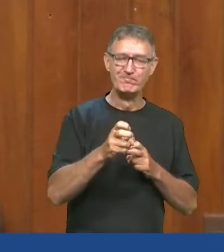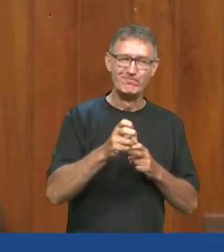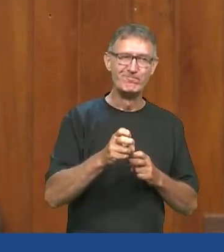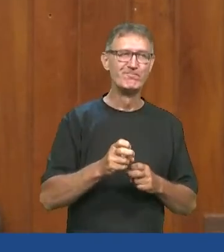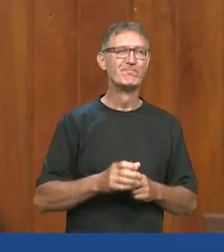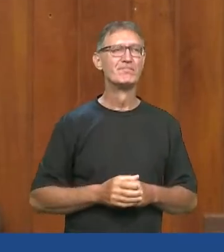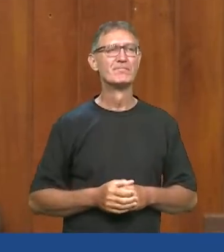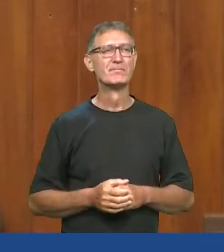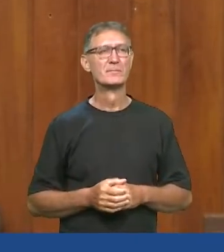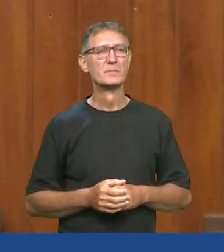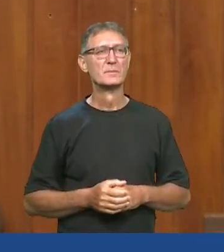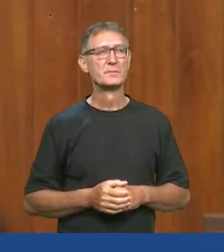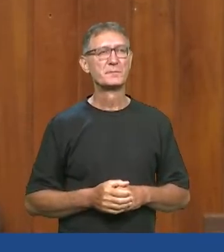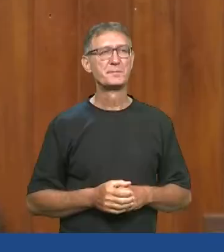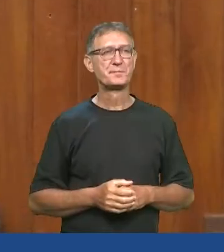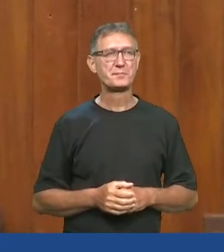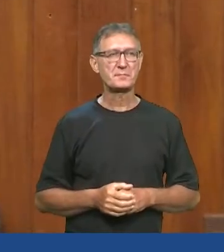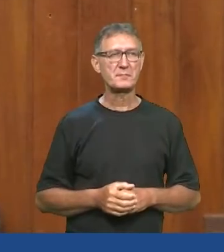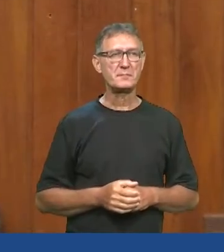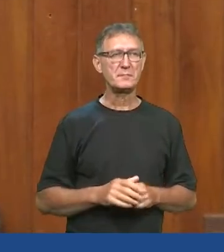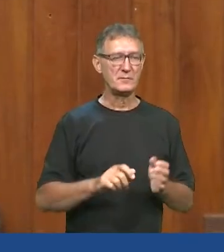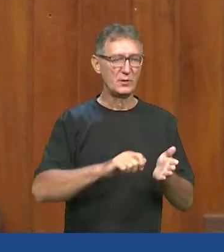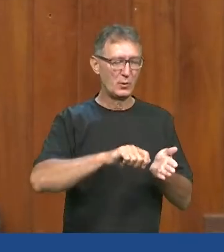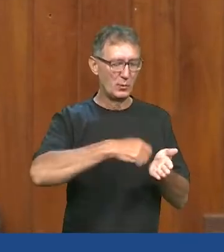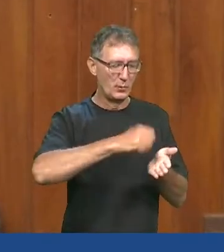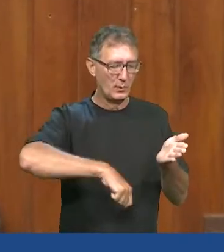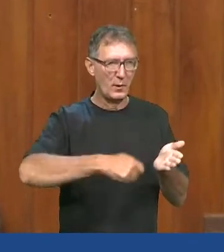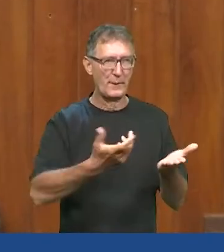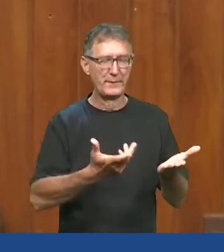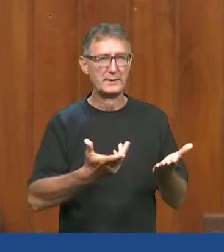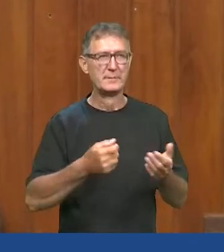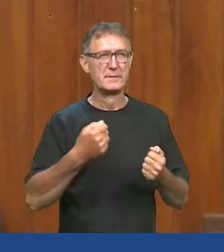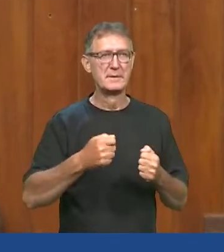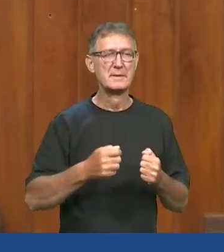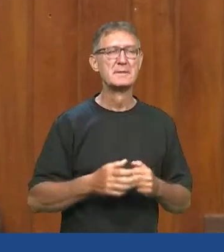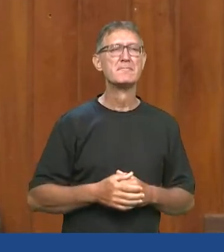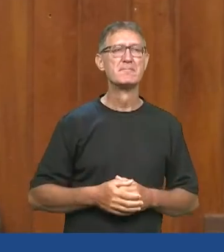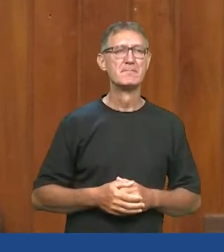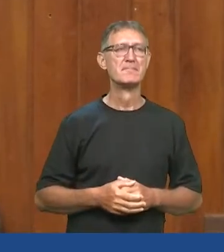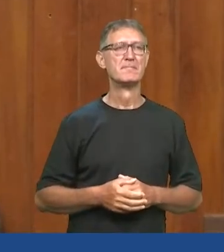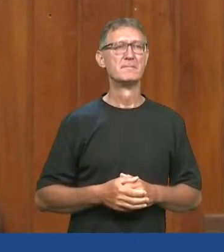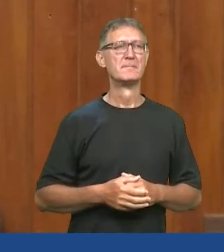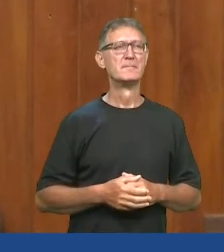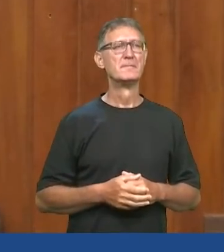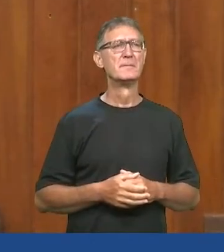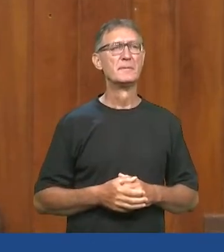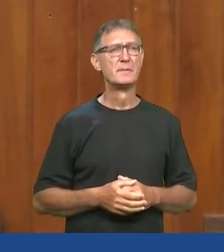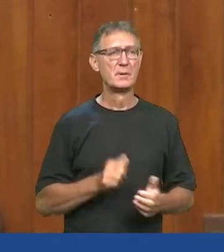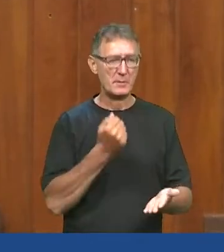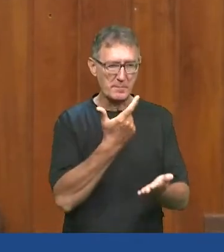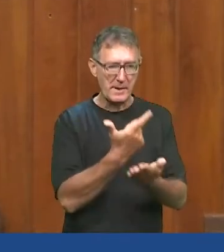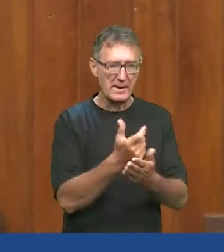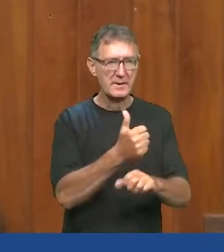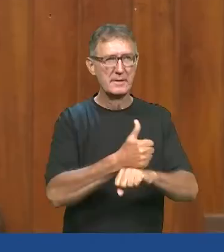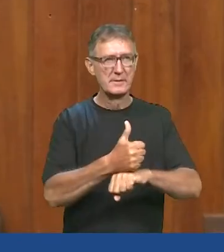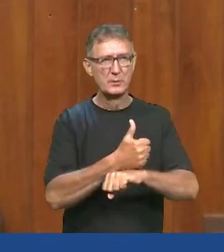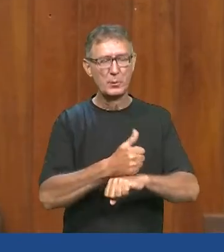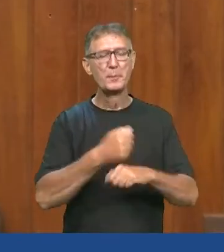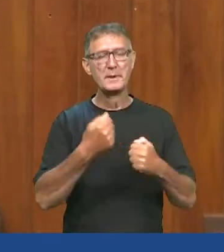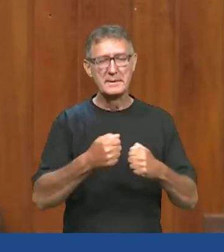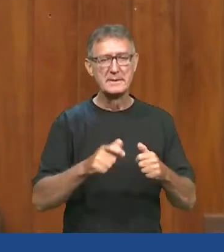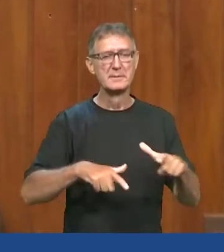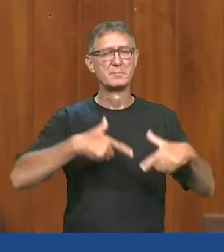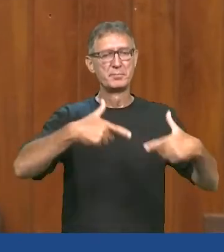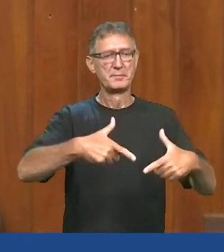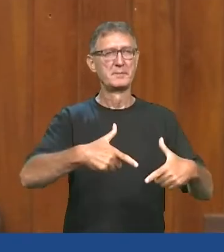que faça essa correção, presidente Galete, e pague o que é devido, não é nenhum favor, eles